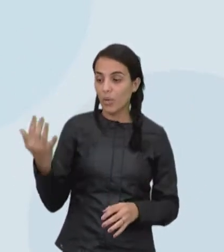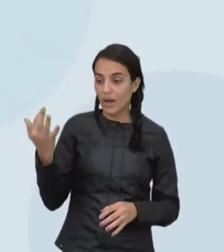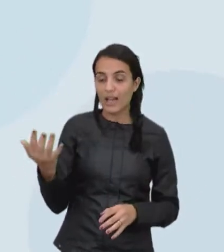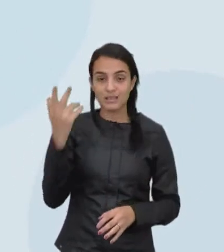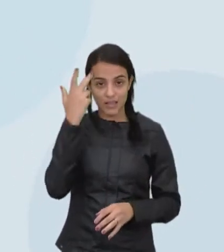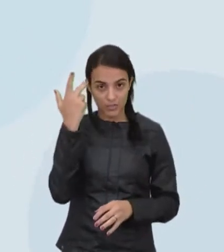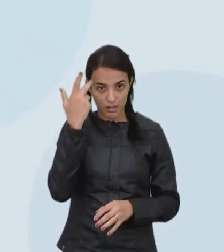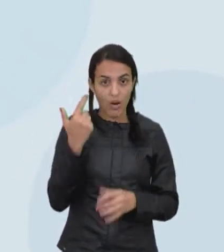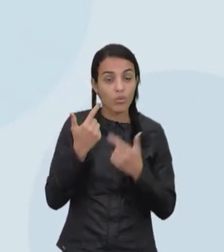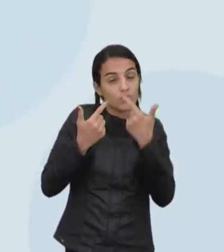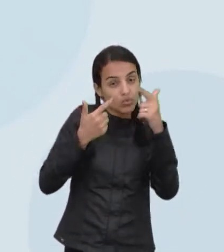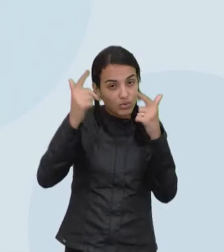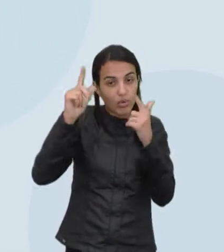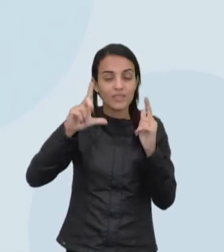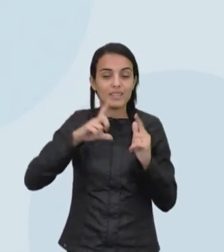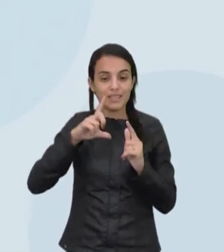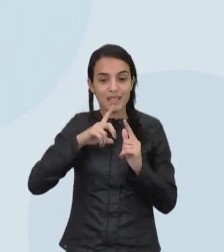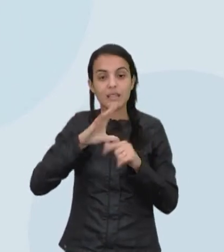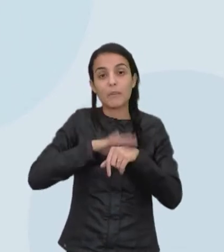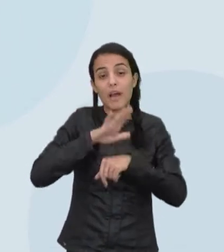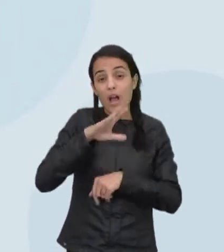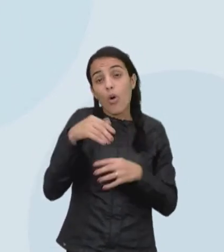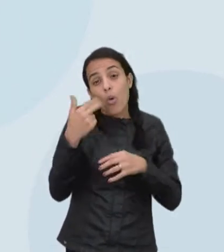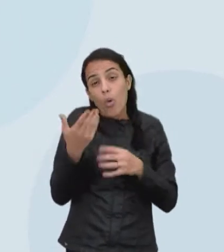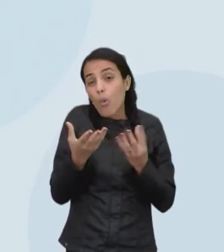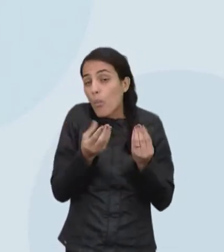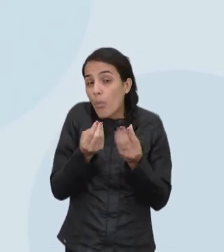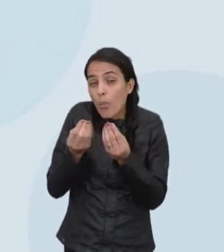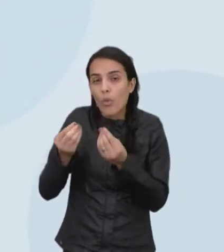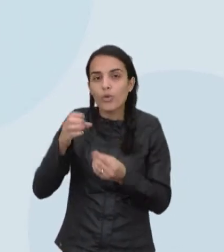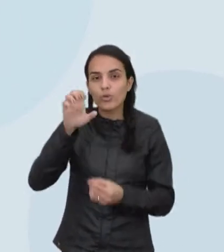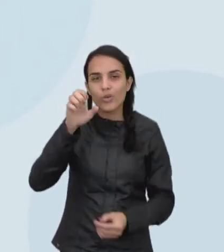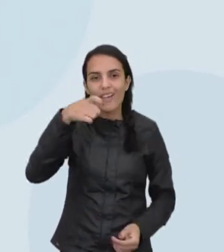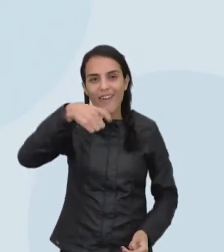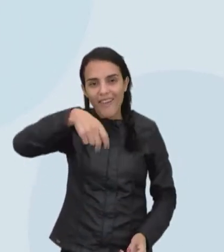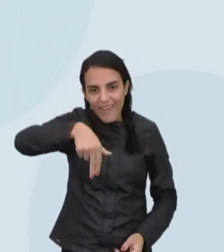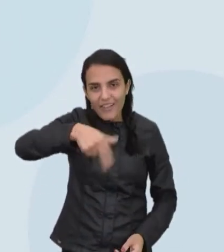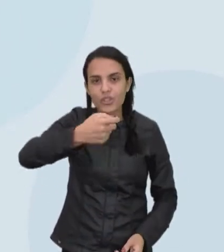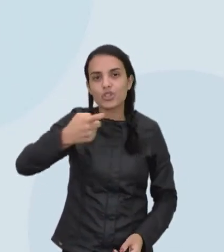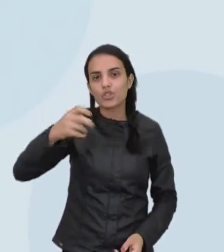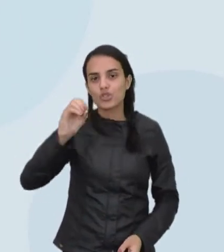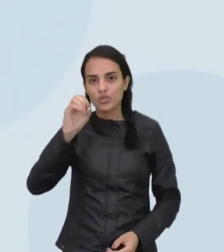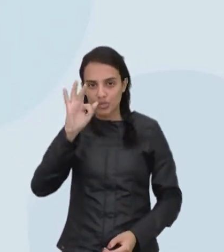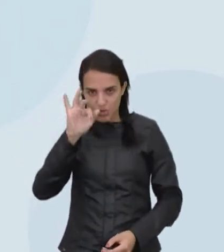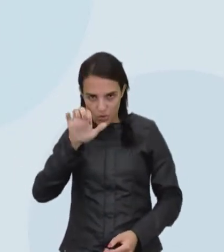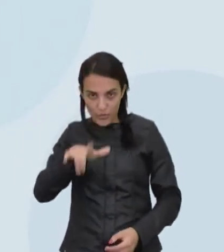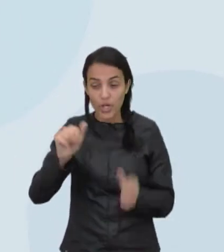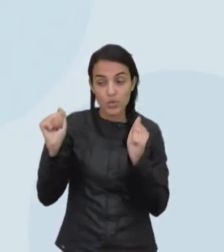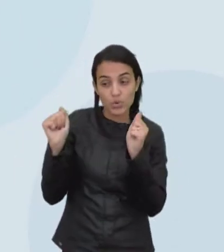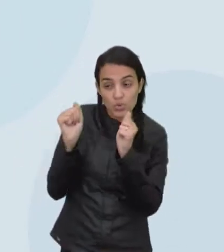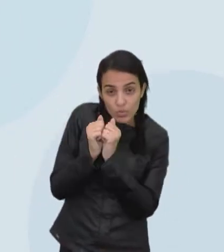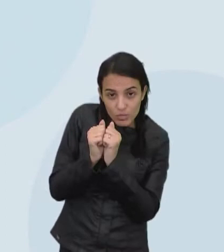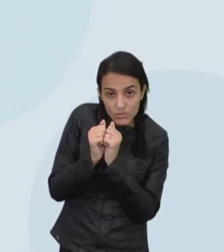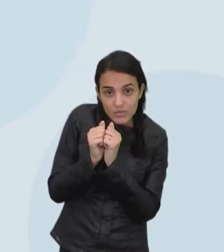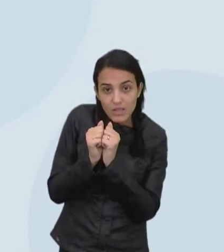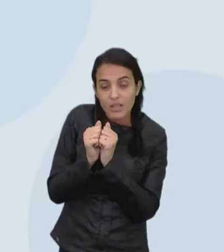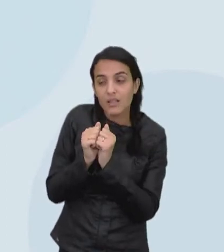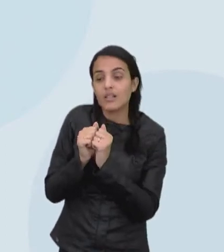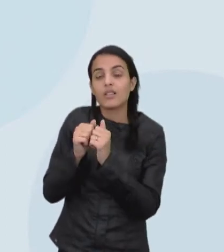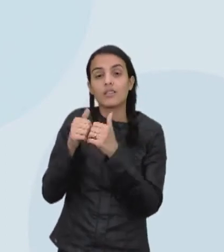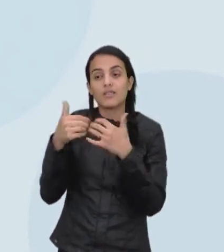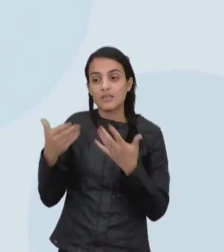sempre têm um pouco ou muito enxofre que, quando se junta com a saída dos outros gases na chaminé ou o cano